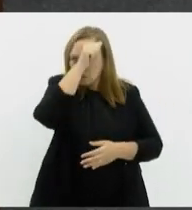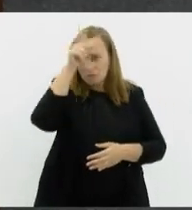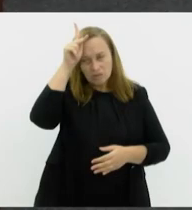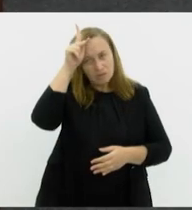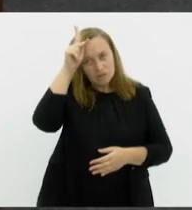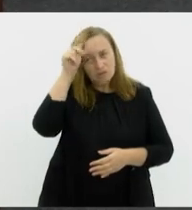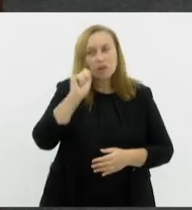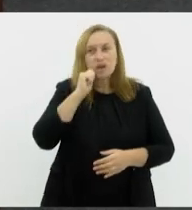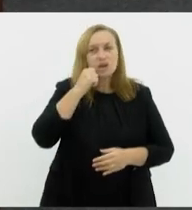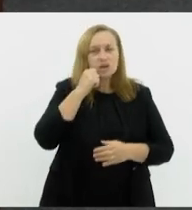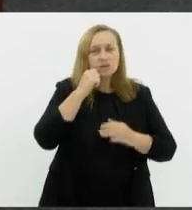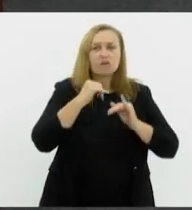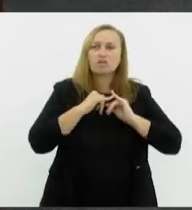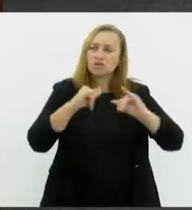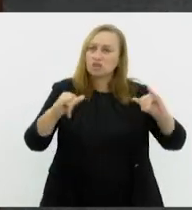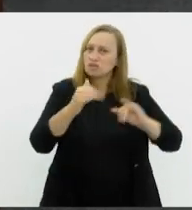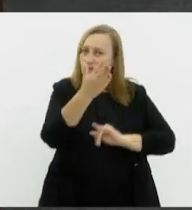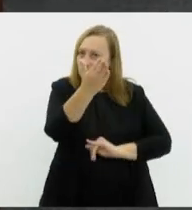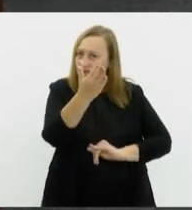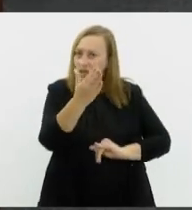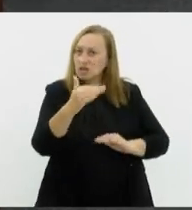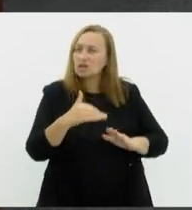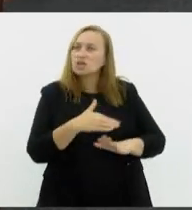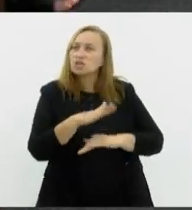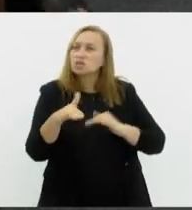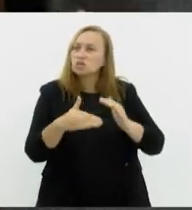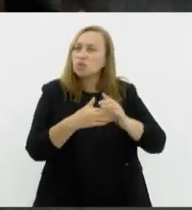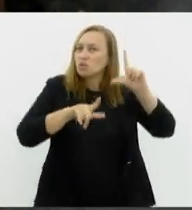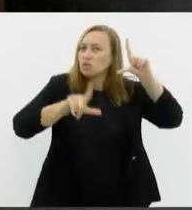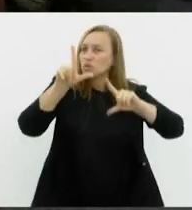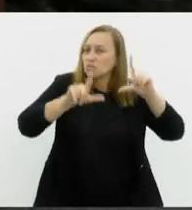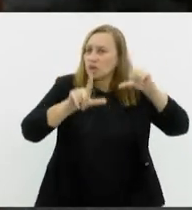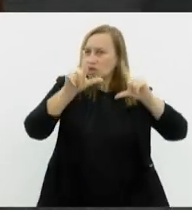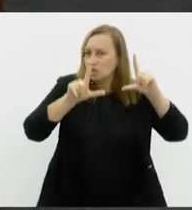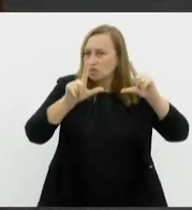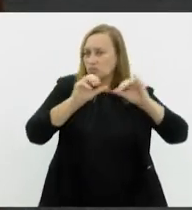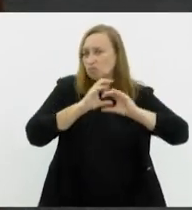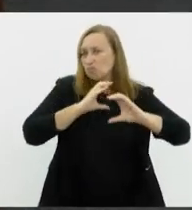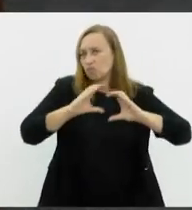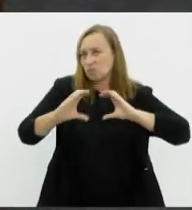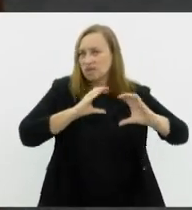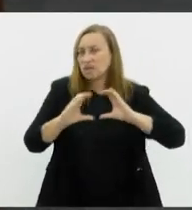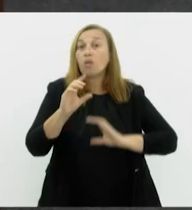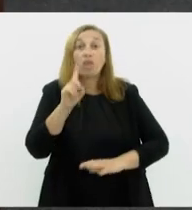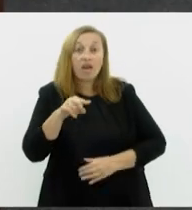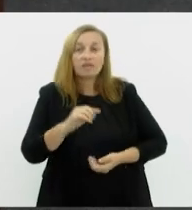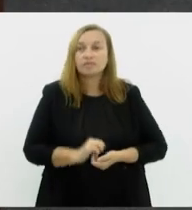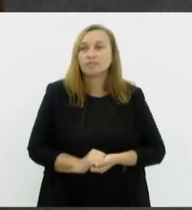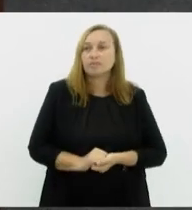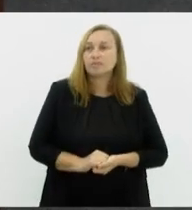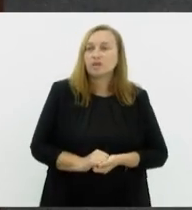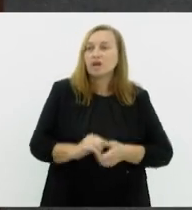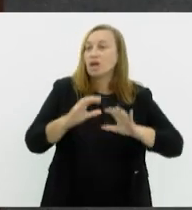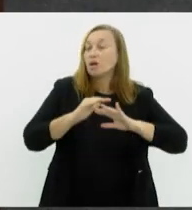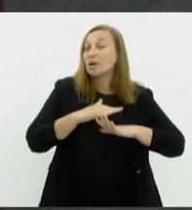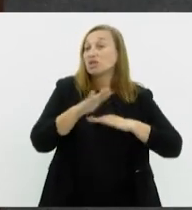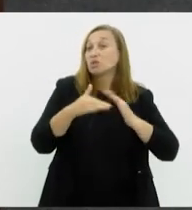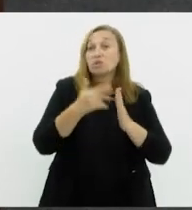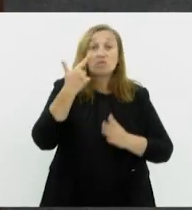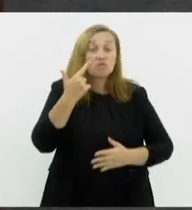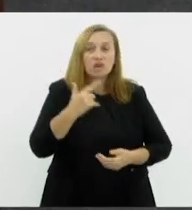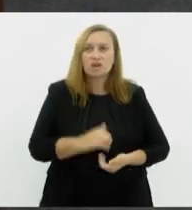prefeito Eduardo Paes, saiu em todos os veículos de comunicação, né? É público para todo mundo